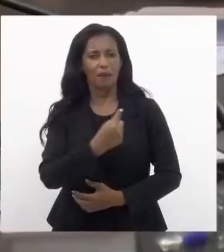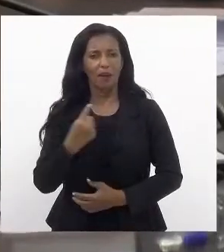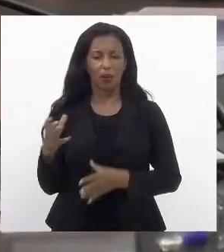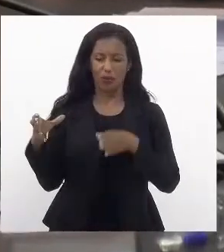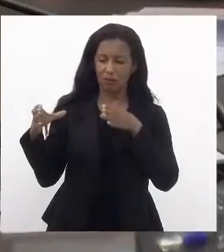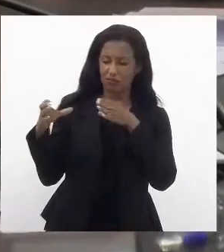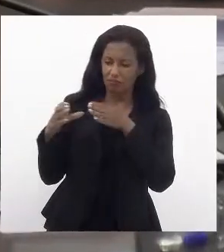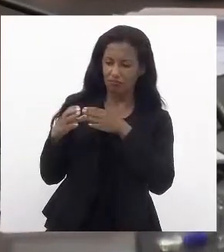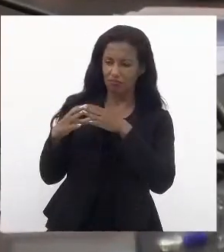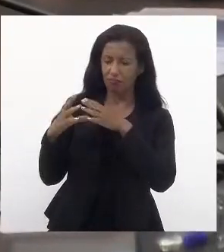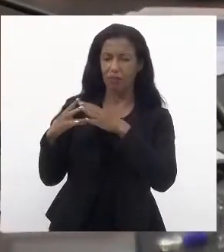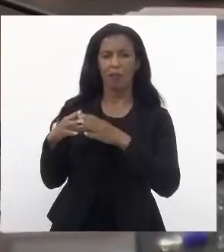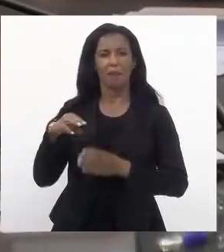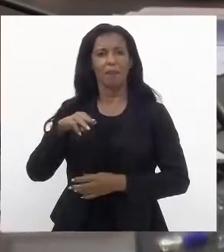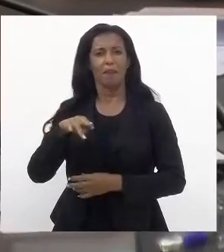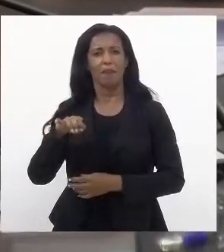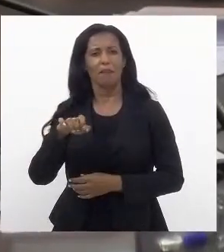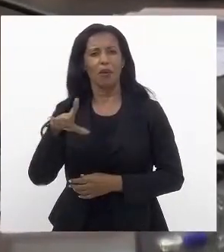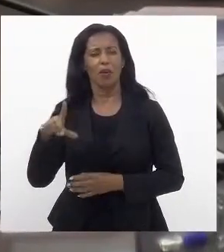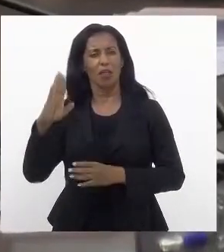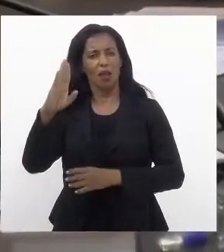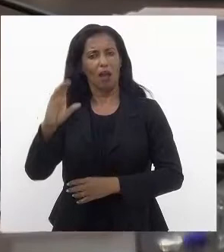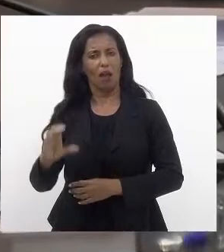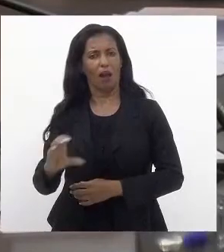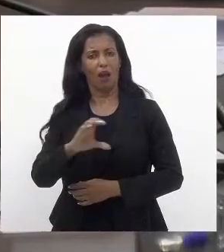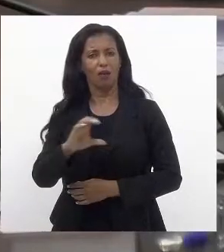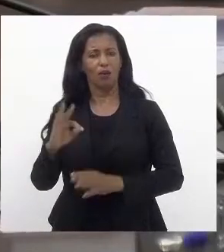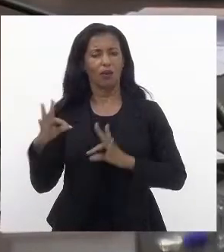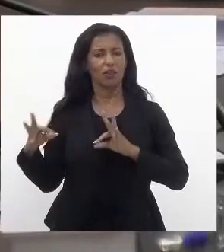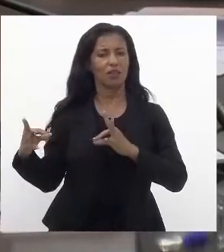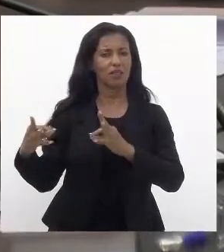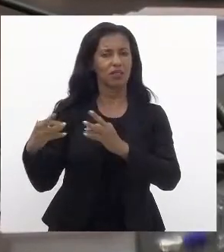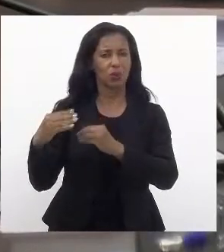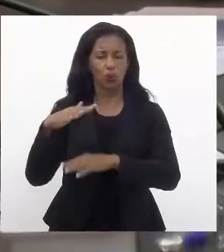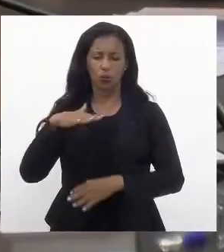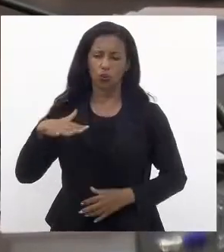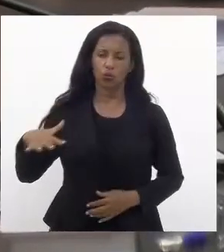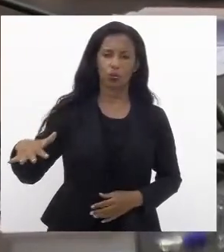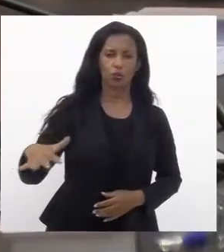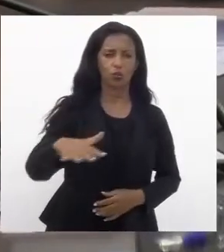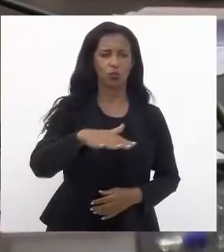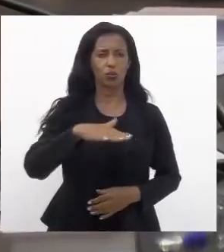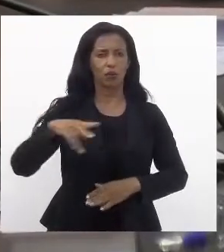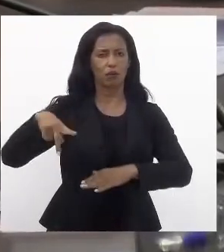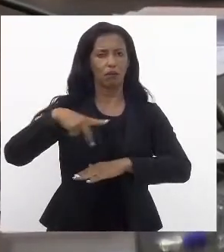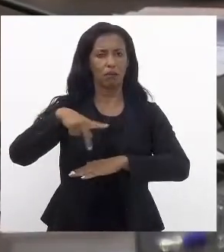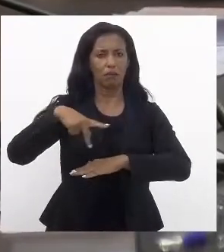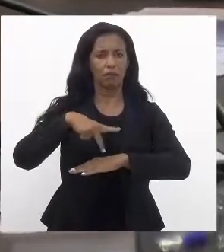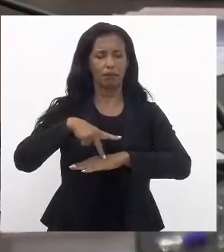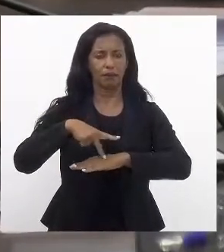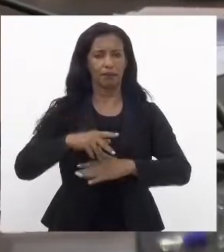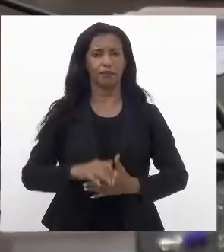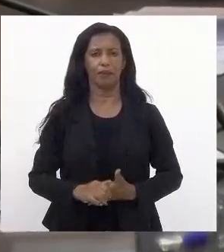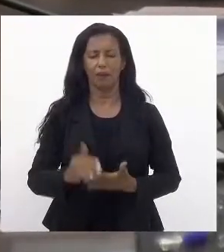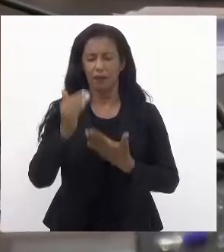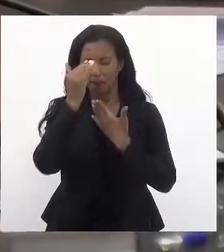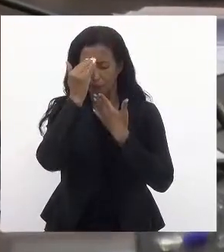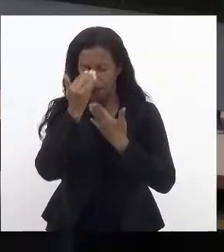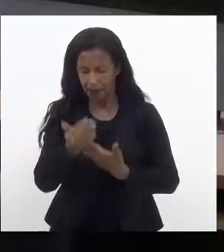comunidade melquita católica em todo o território nacional. Muito obrigado.